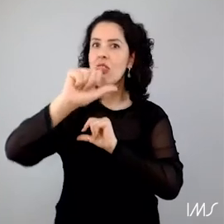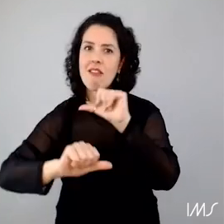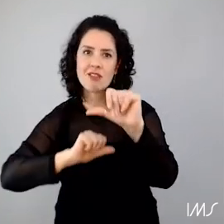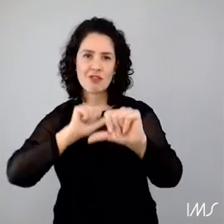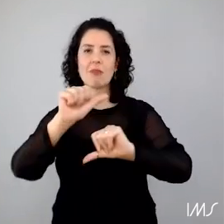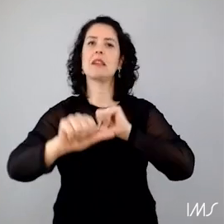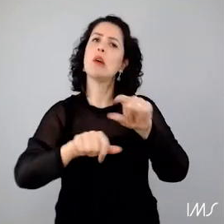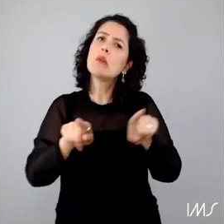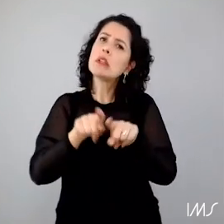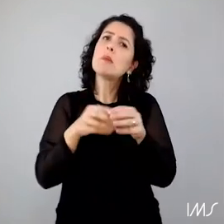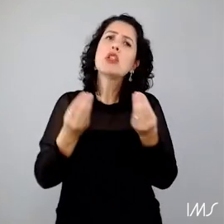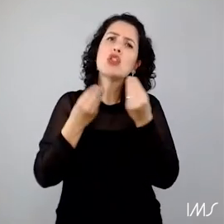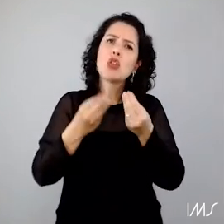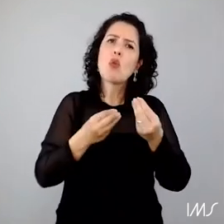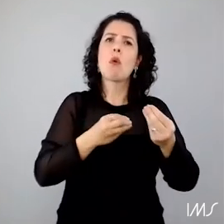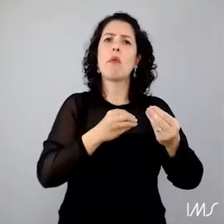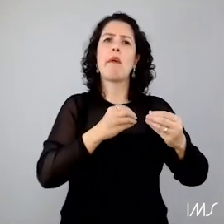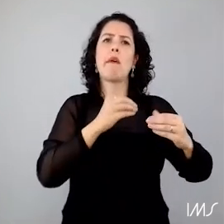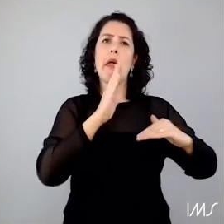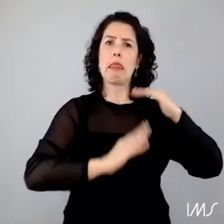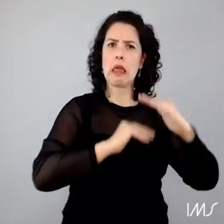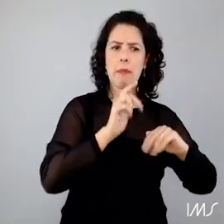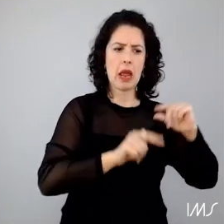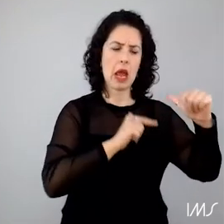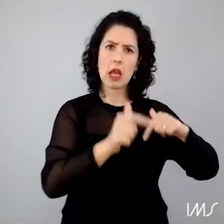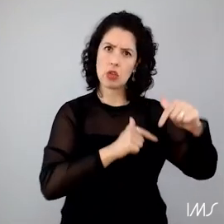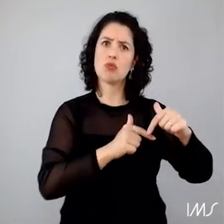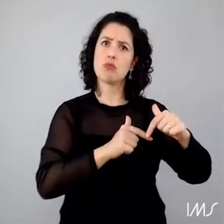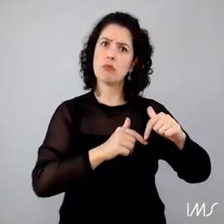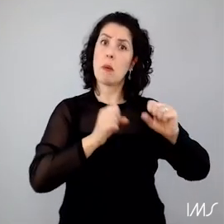catálogo deverá estar publicado esse mês, e no qual